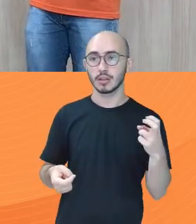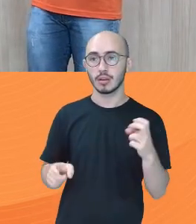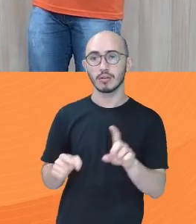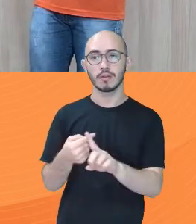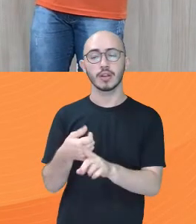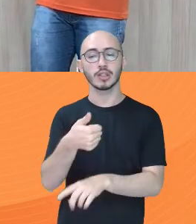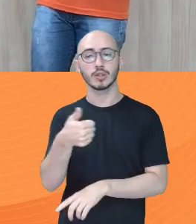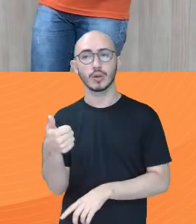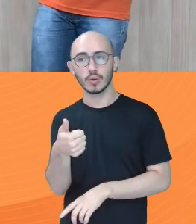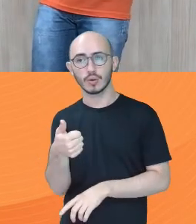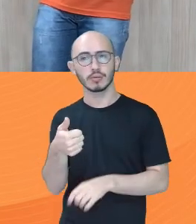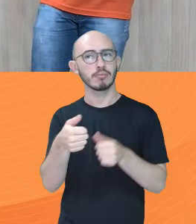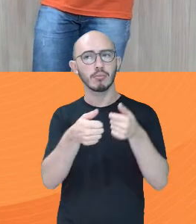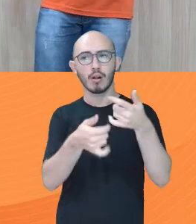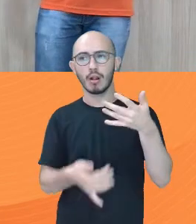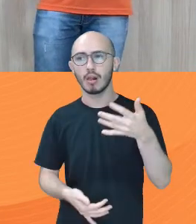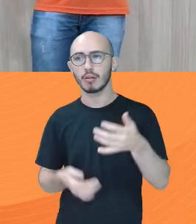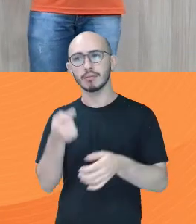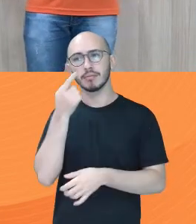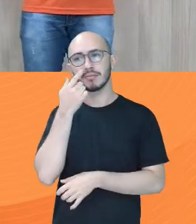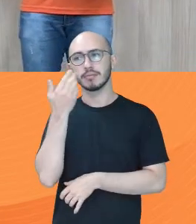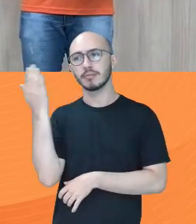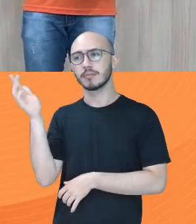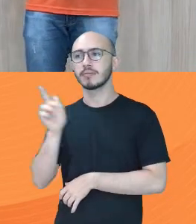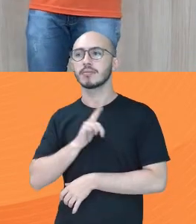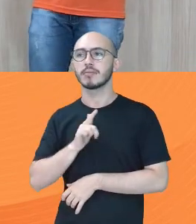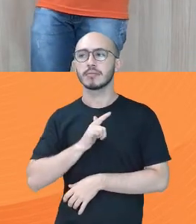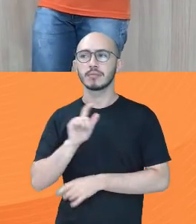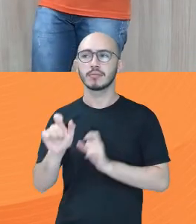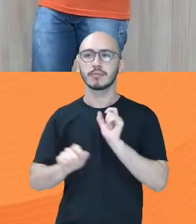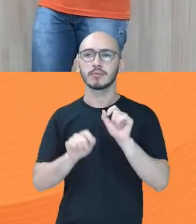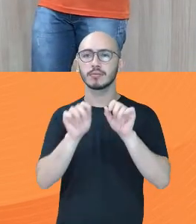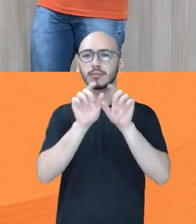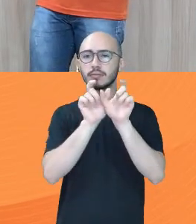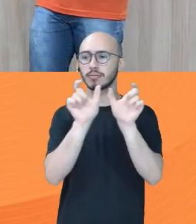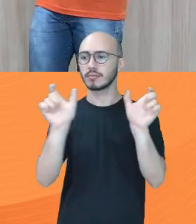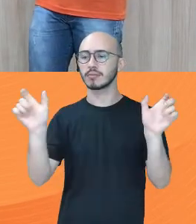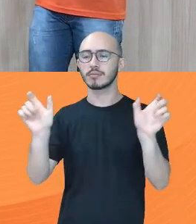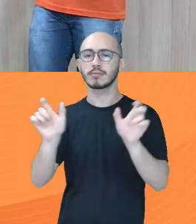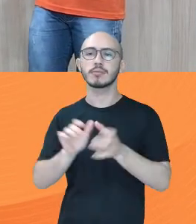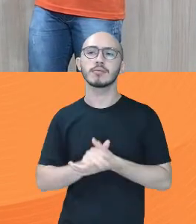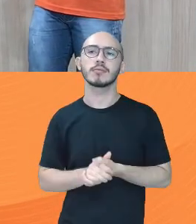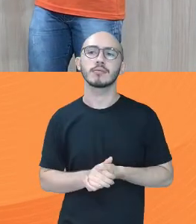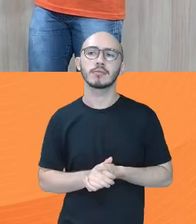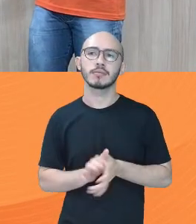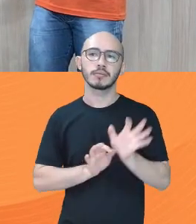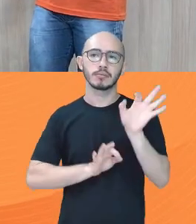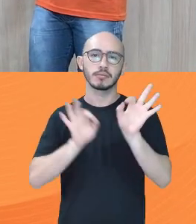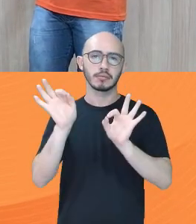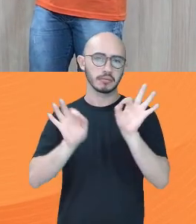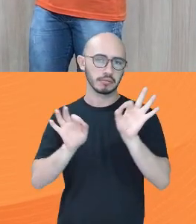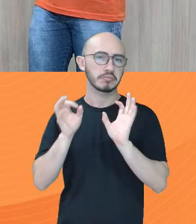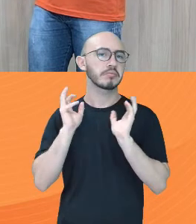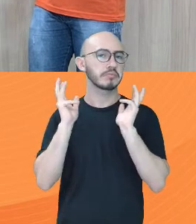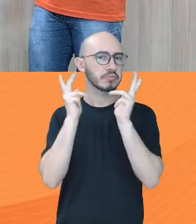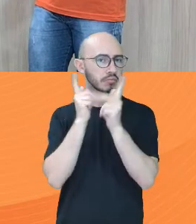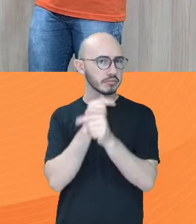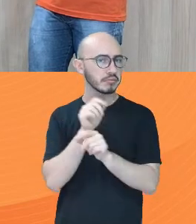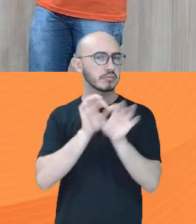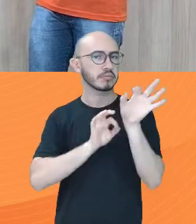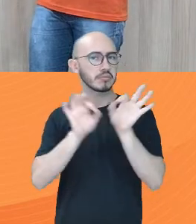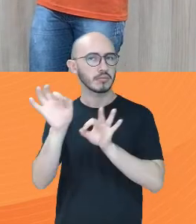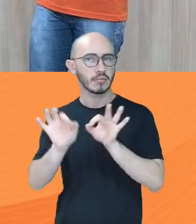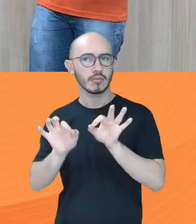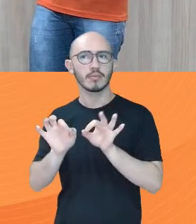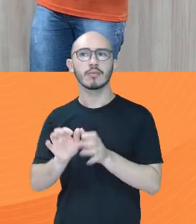vezes 11, e assim por diante eu vou ter essa estrutura aí, certo? Os valores tudo bonitinho aí, ó, 5 vezes